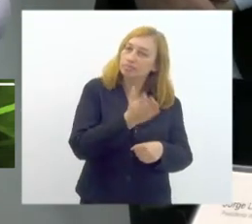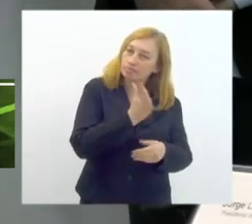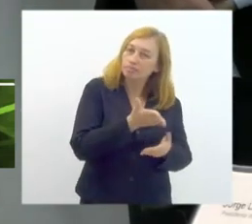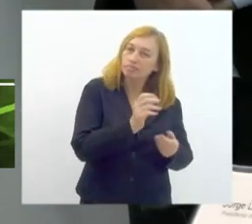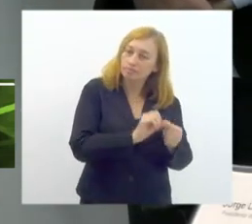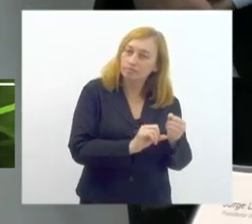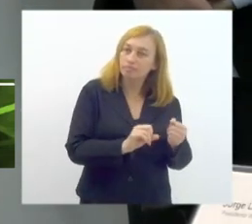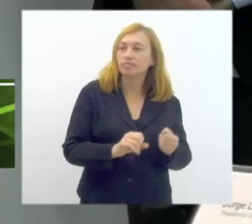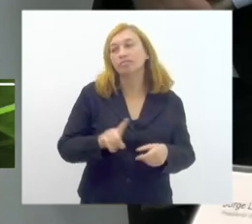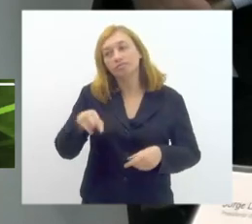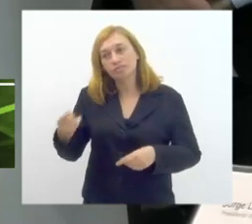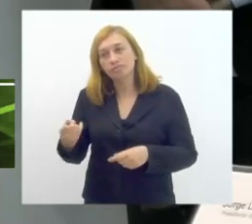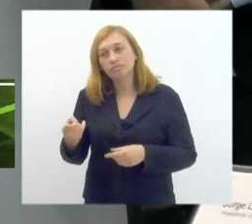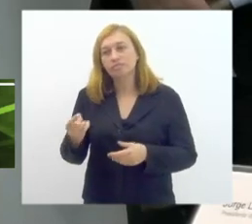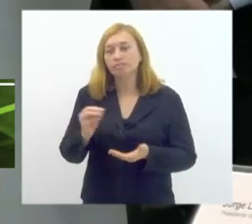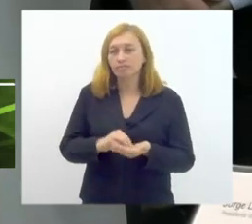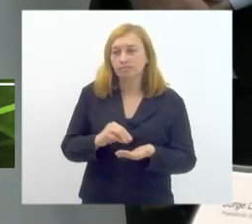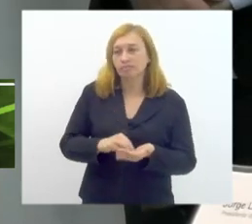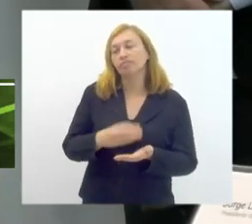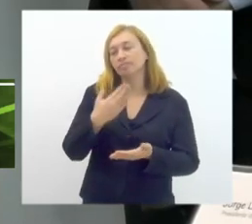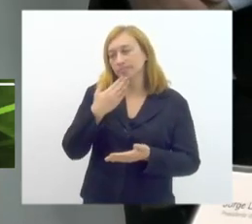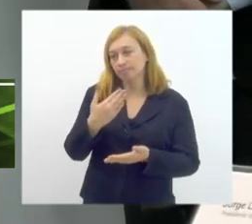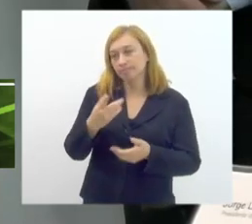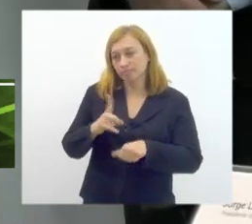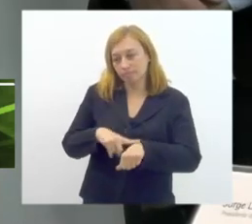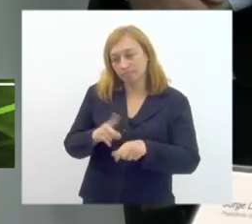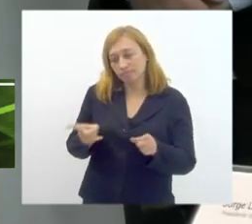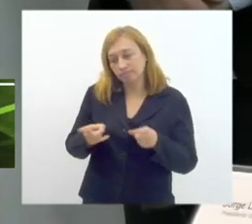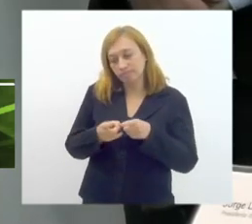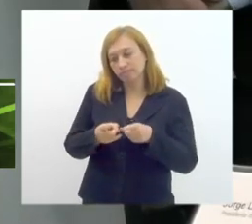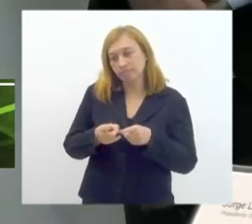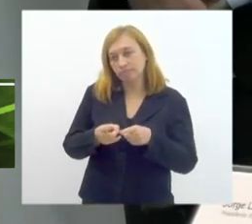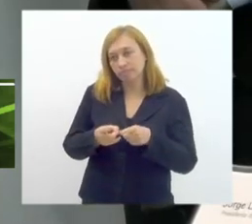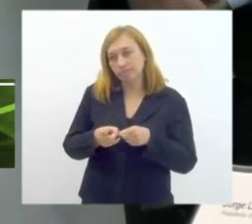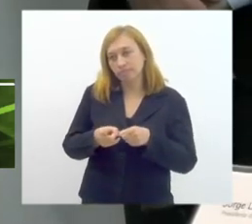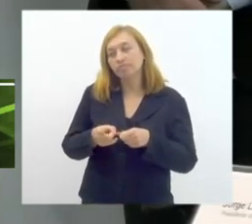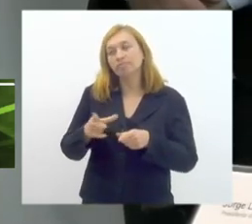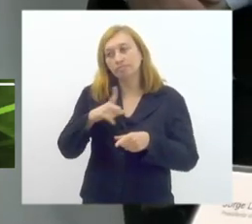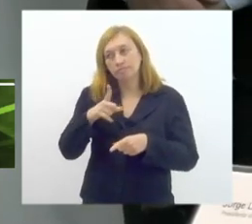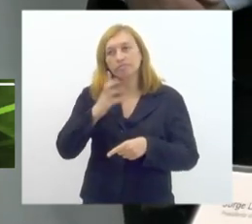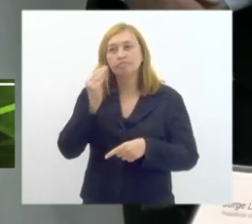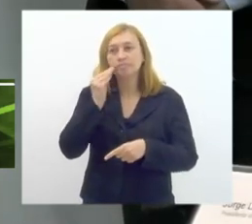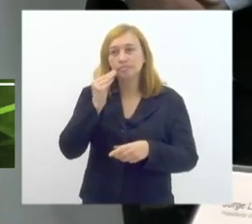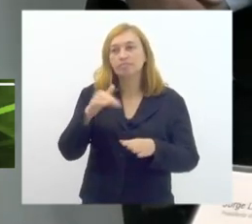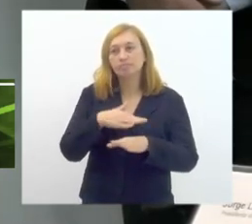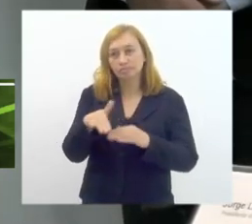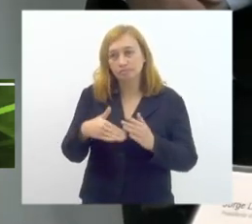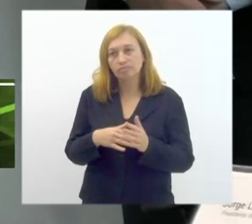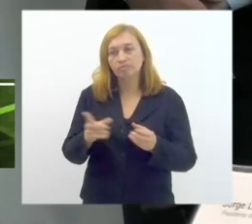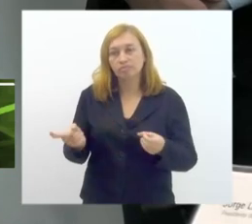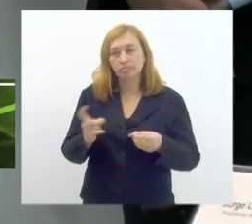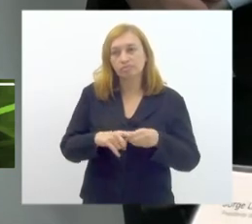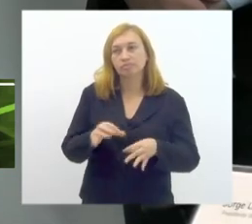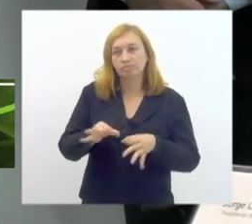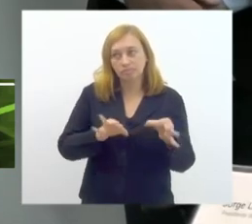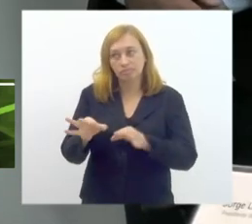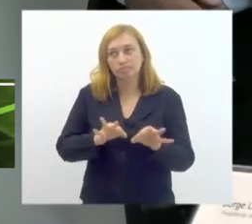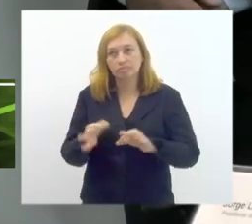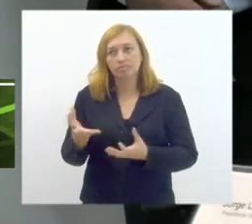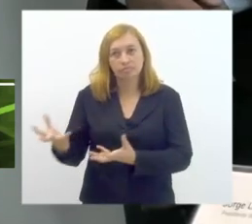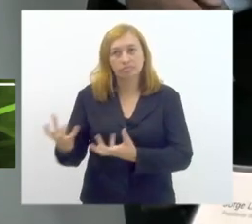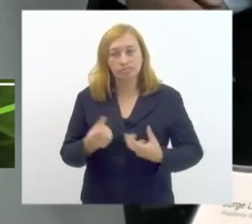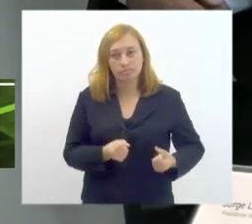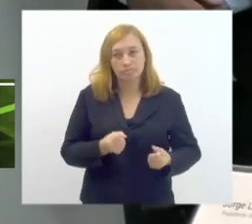fizeram, por favor. Eu acho que o prazo é curto exatamente, para que, quando realmente houver as oportunidades, todos os consórcios já estejam preparados para estar